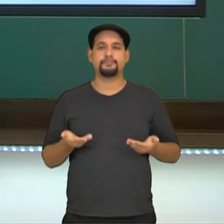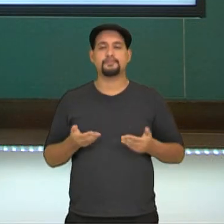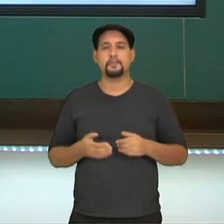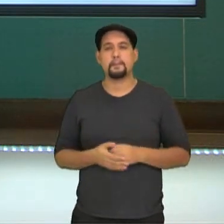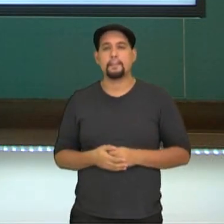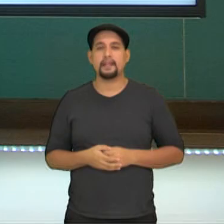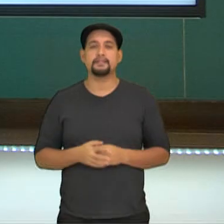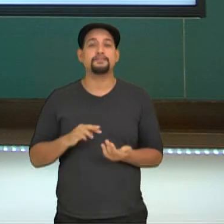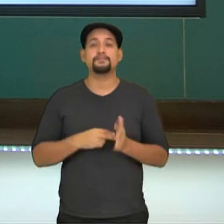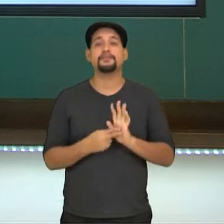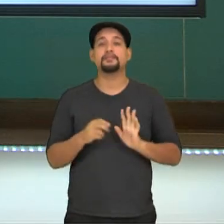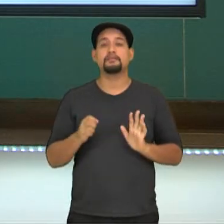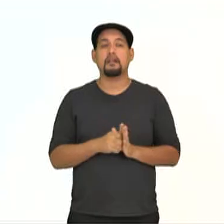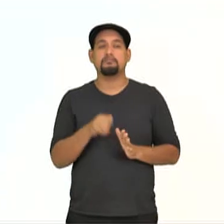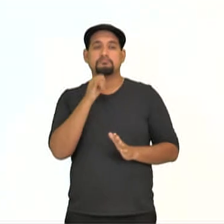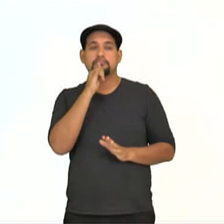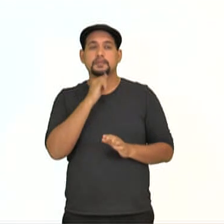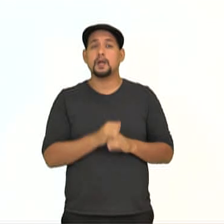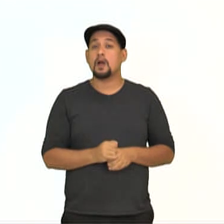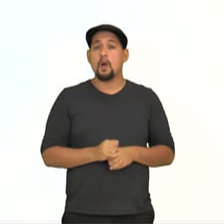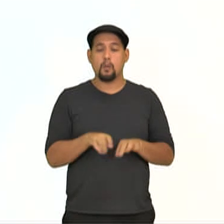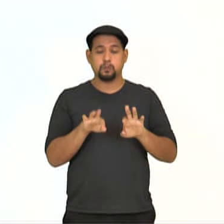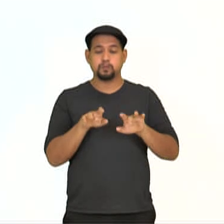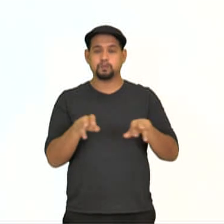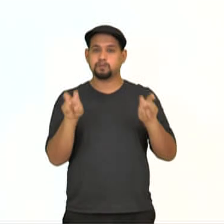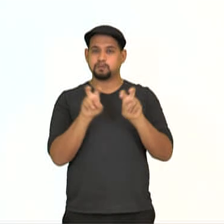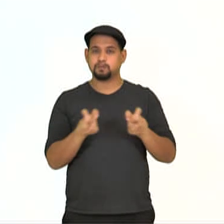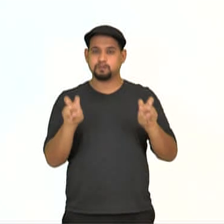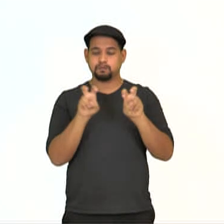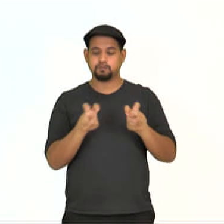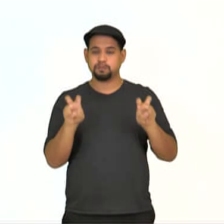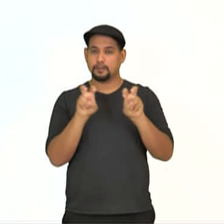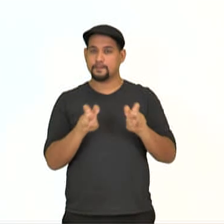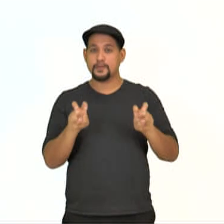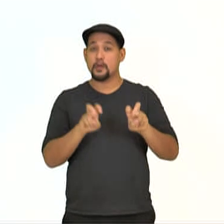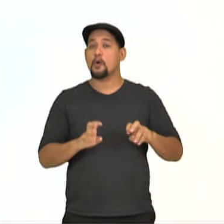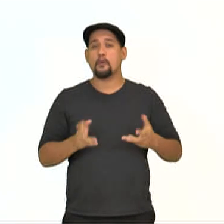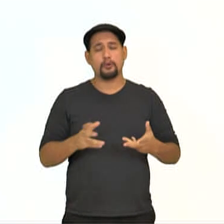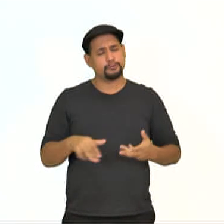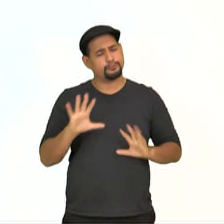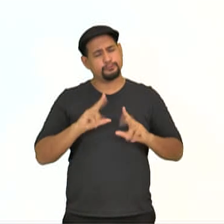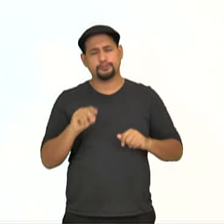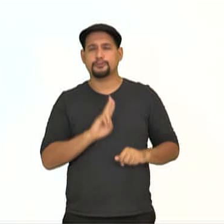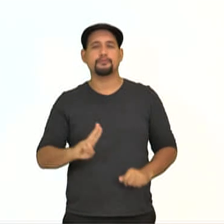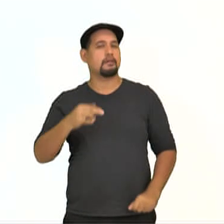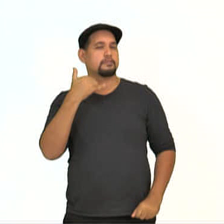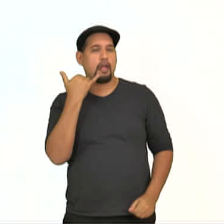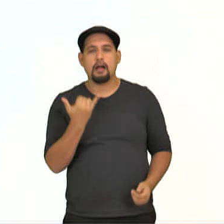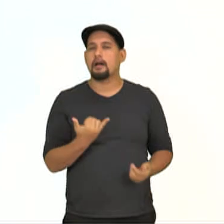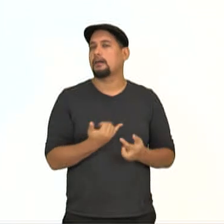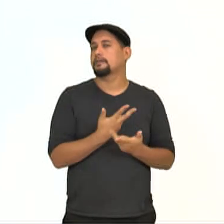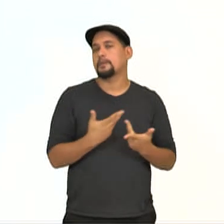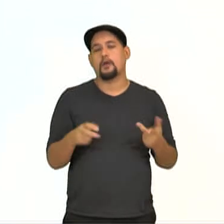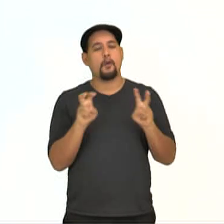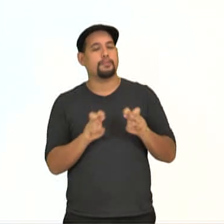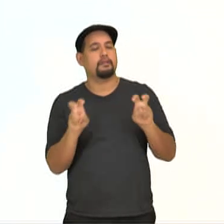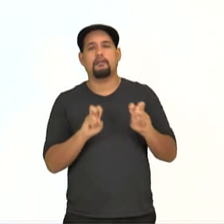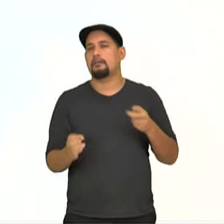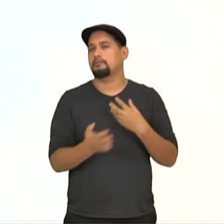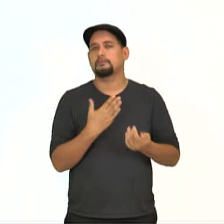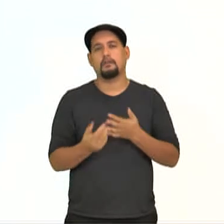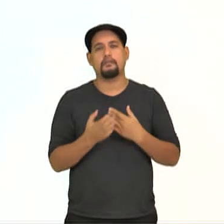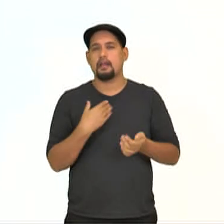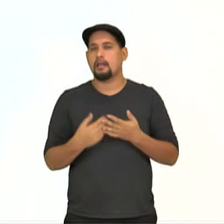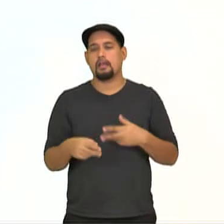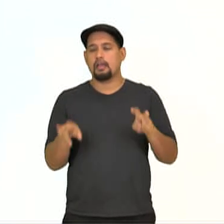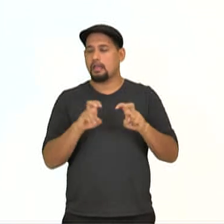né? A computação, né? Nós não fazemos nada hoje sem o celular, sem o computador. Qualquer